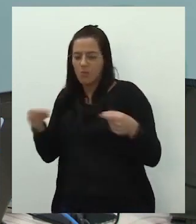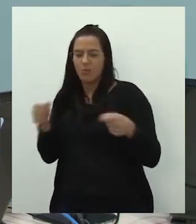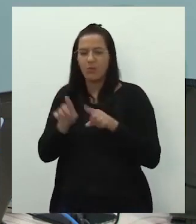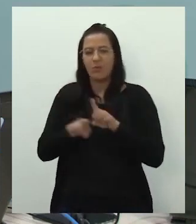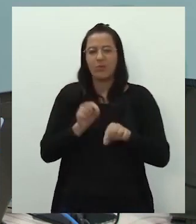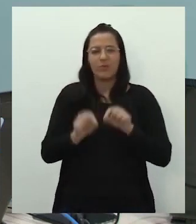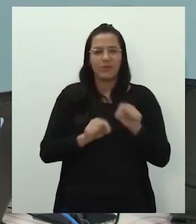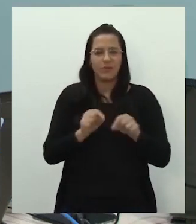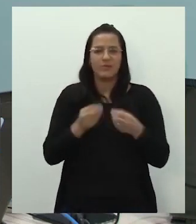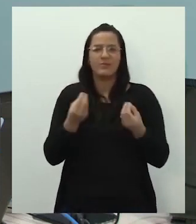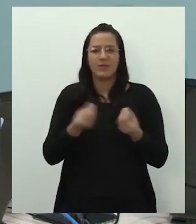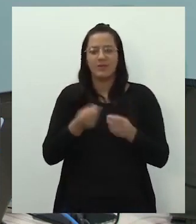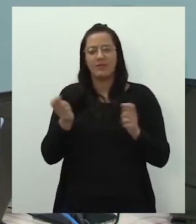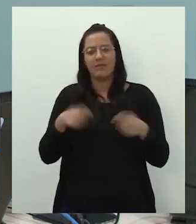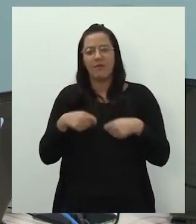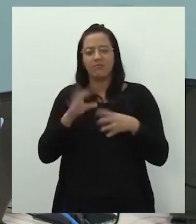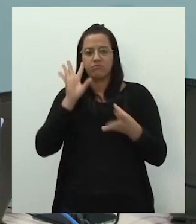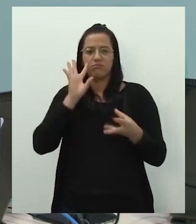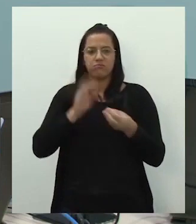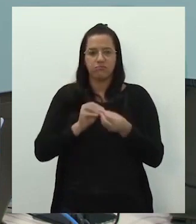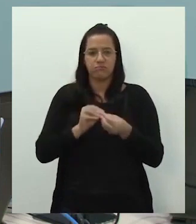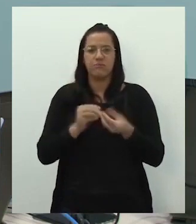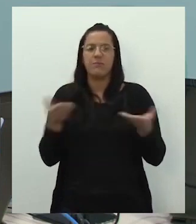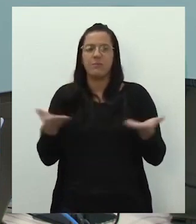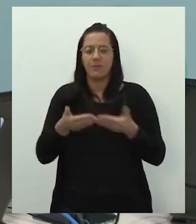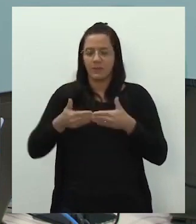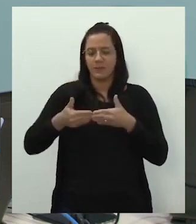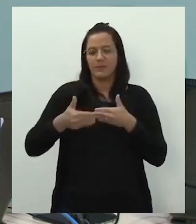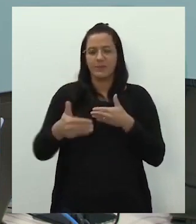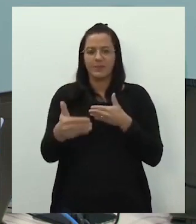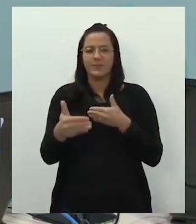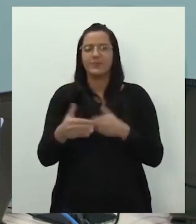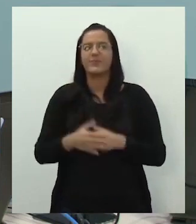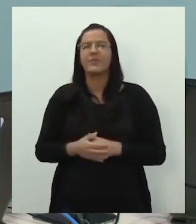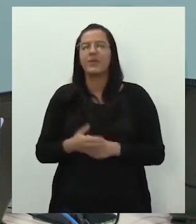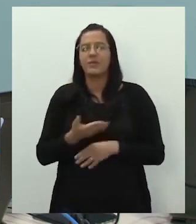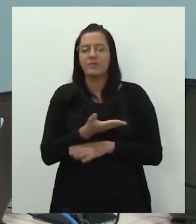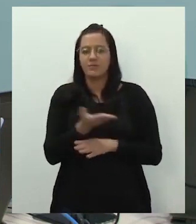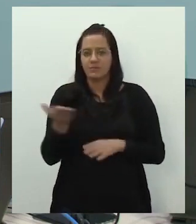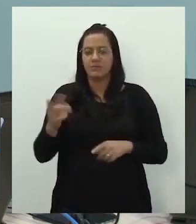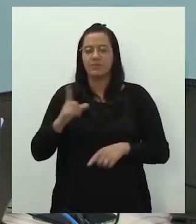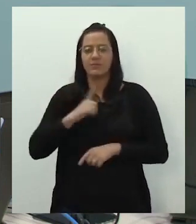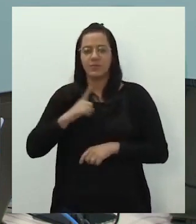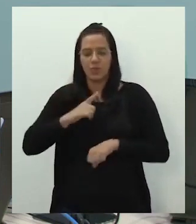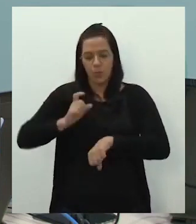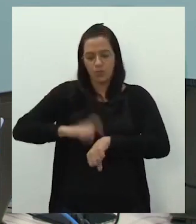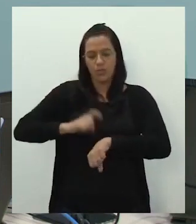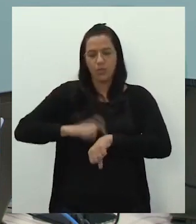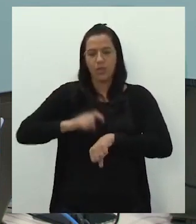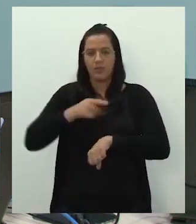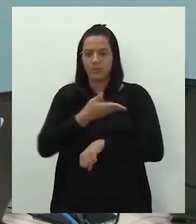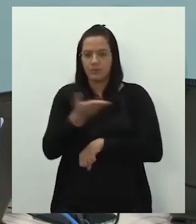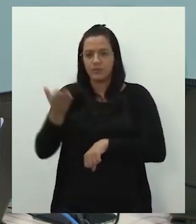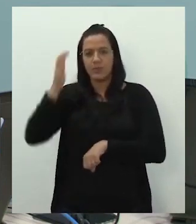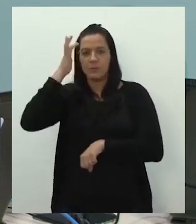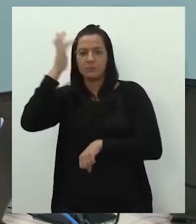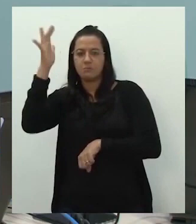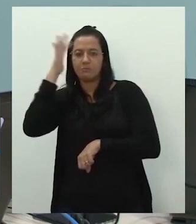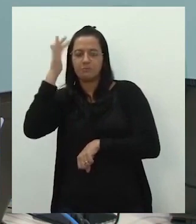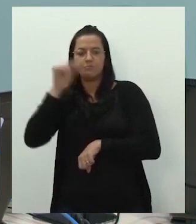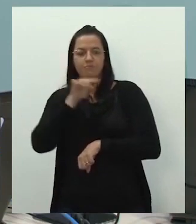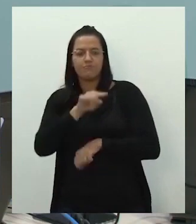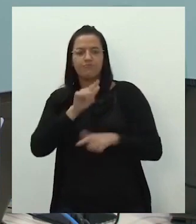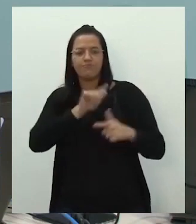aprendizagem significativa. Então, vamos lá. Vocês vão ter um tempo para refletir sobre uma